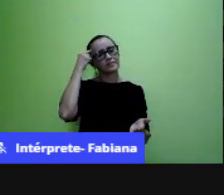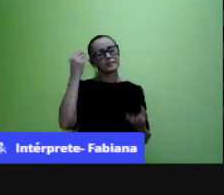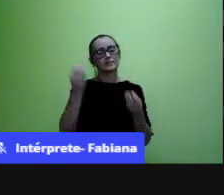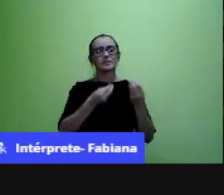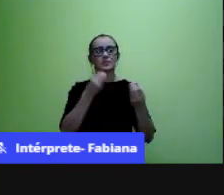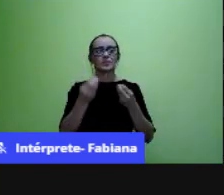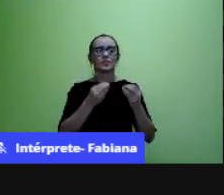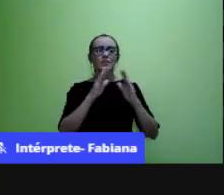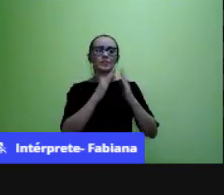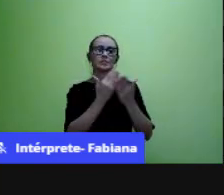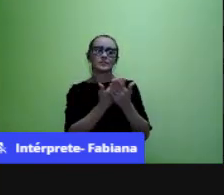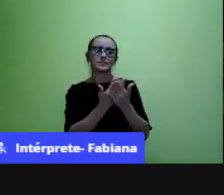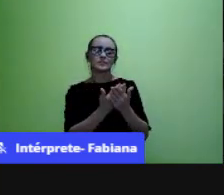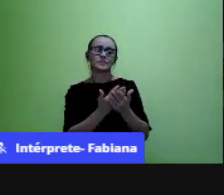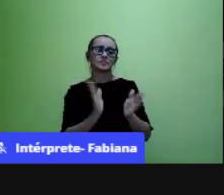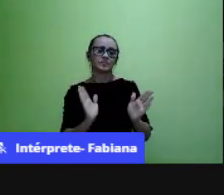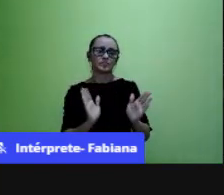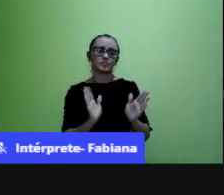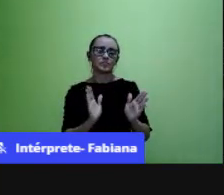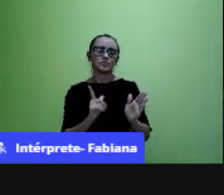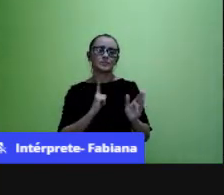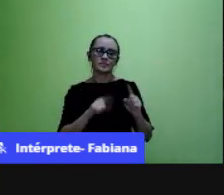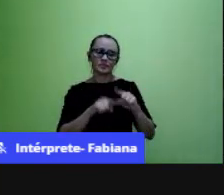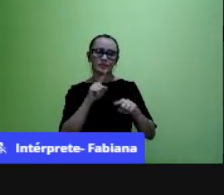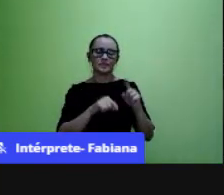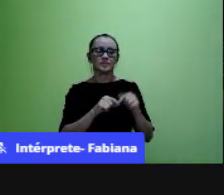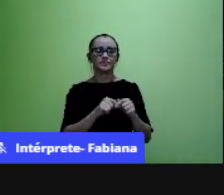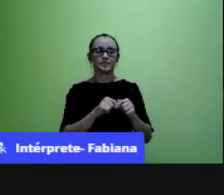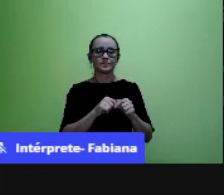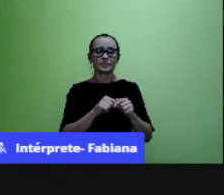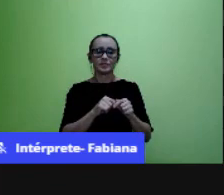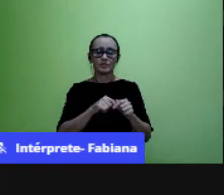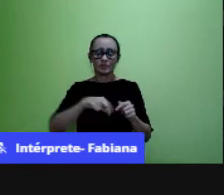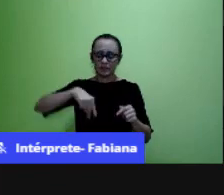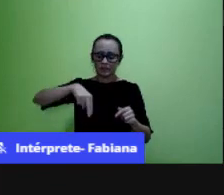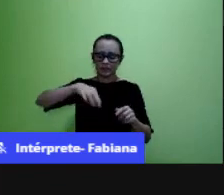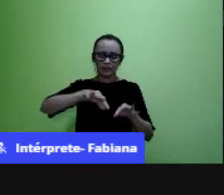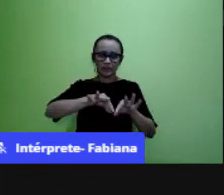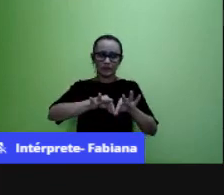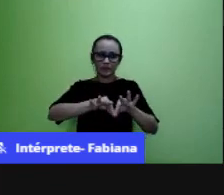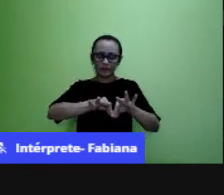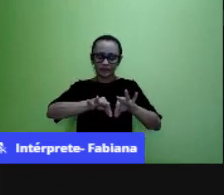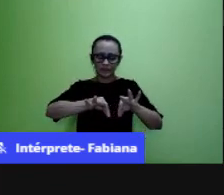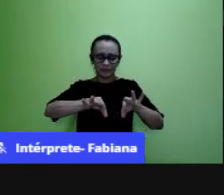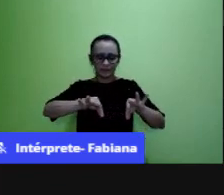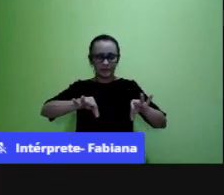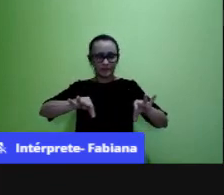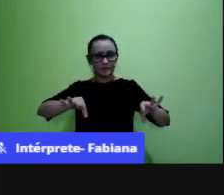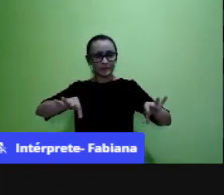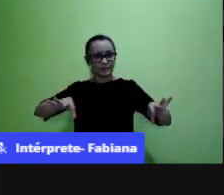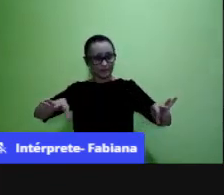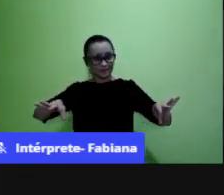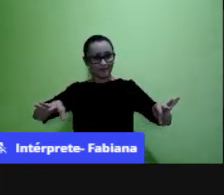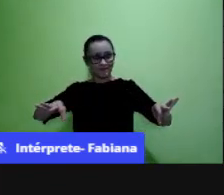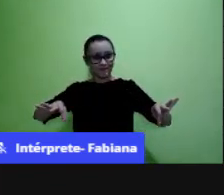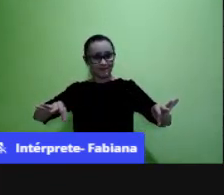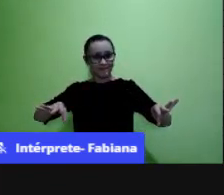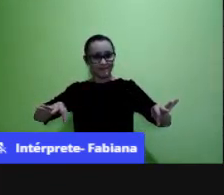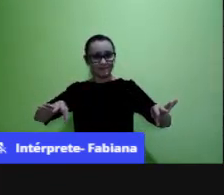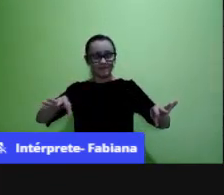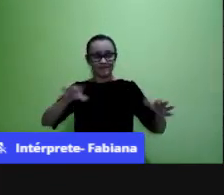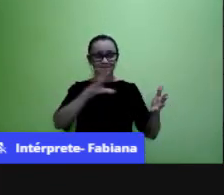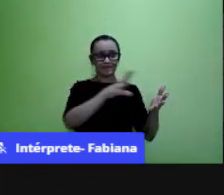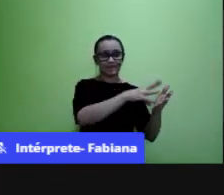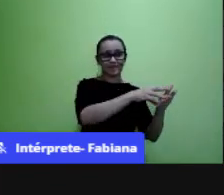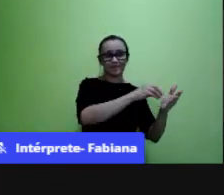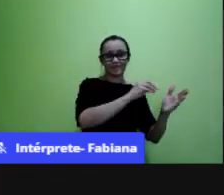escola. E andar sobre a linha. Então, aqui, ó, eu já ampliei essa habilidade. Eu trouxe a habilidade anterior? Trouxe